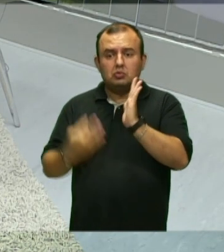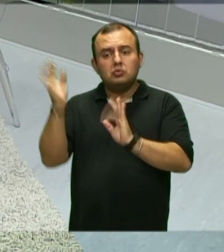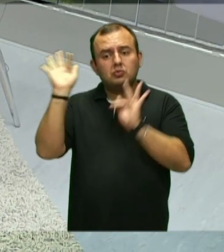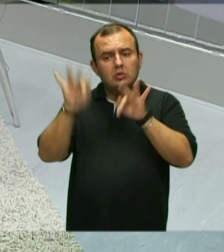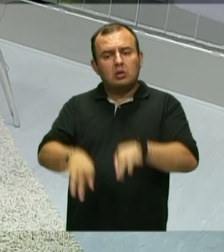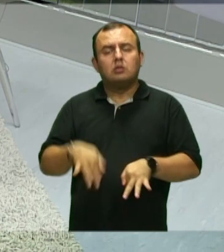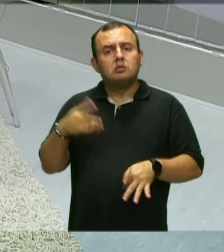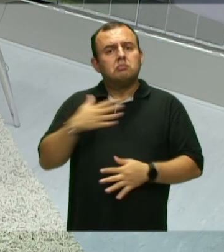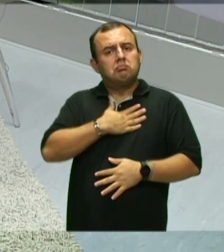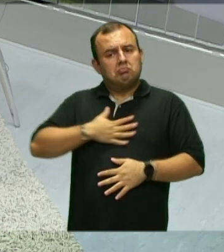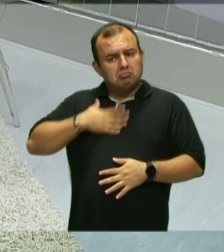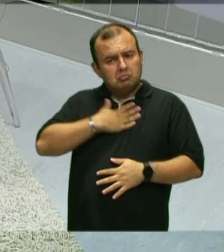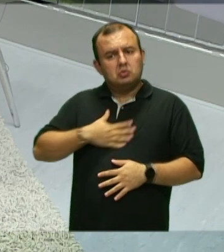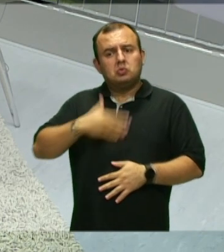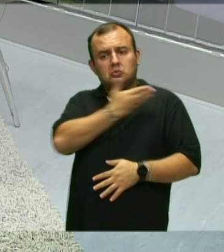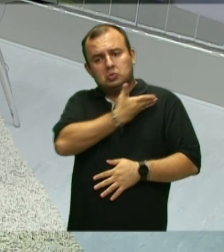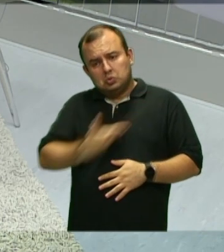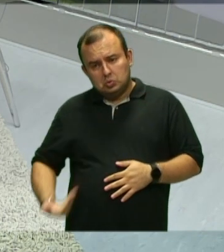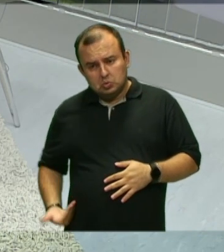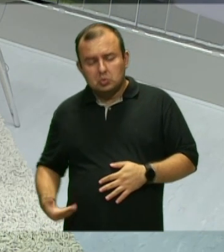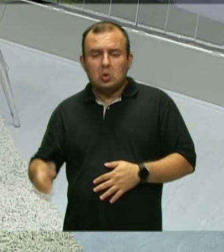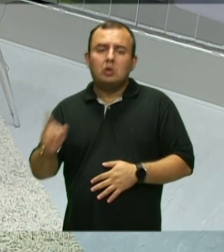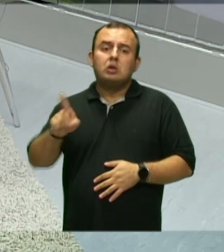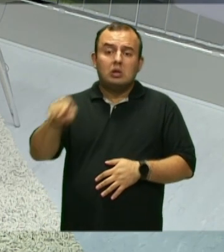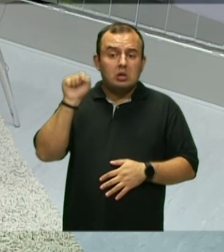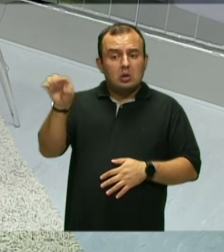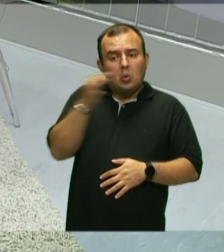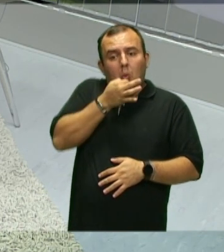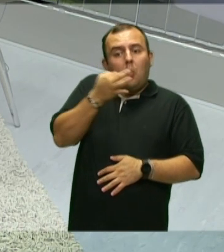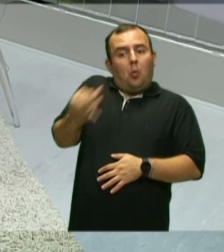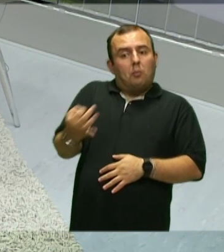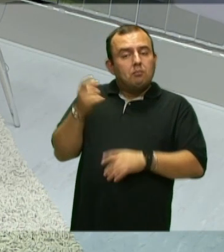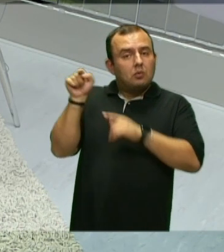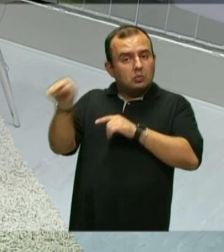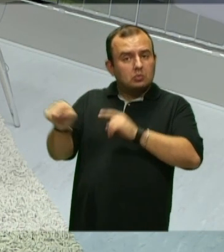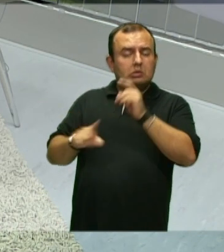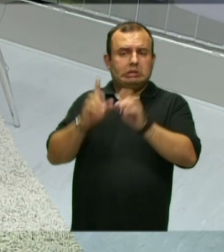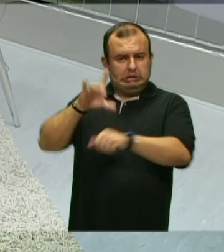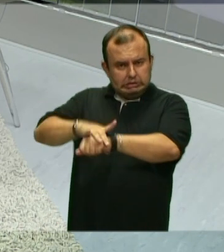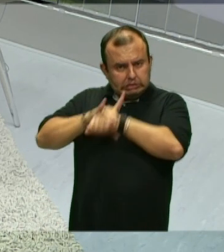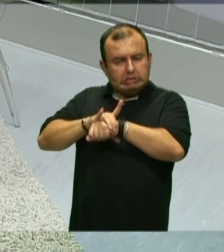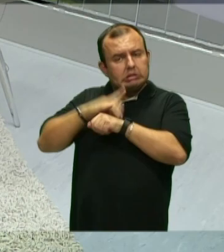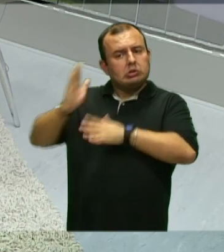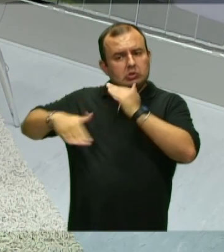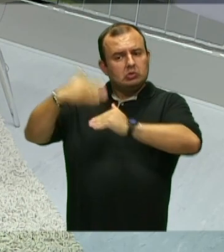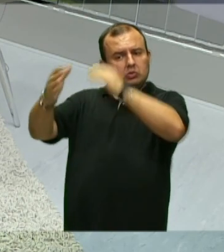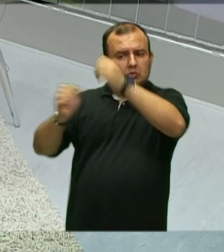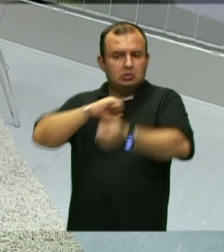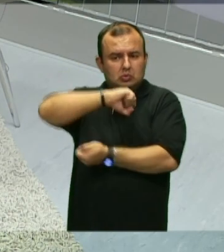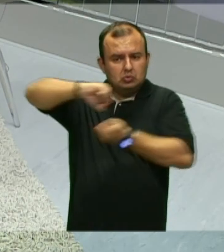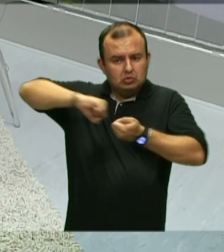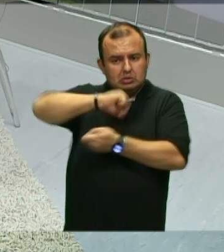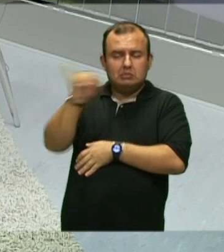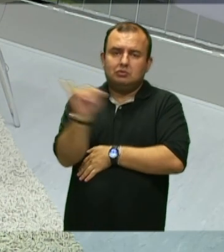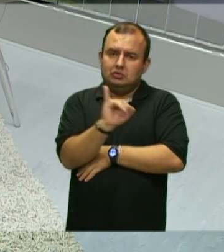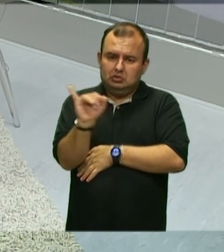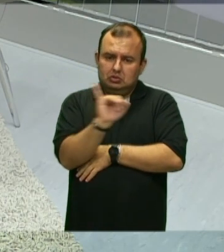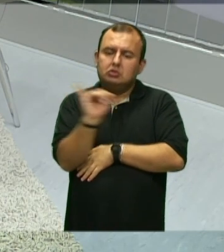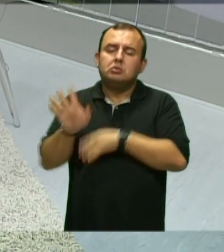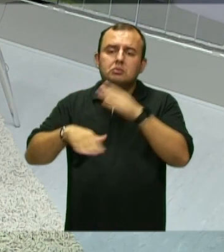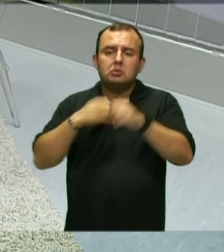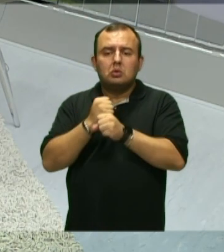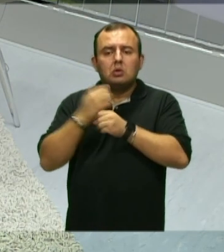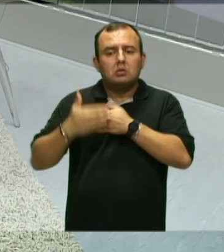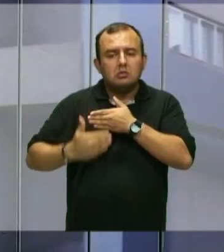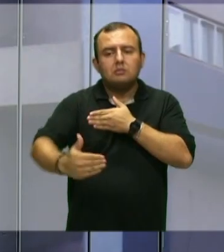ficou de agrado do governo e se, na sua opinião, ele garante o desenvolvimento sustentável de Itajaí para os